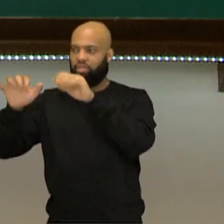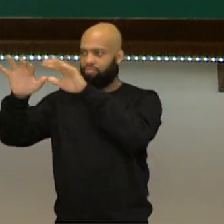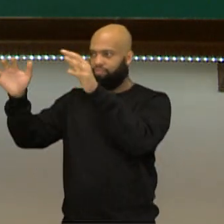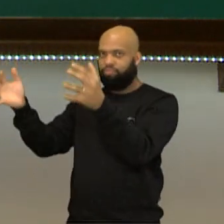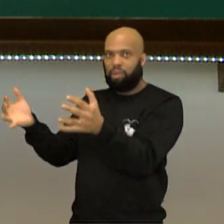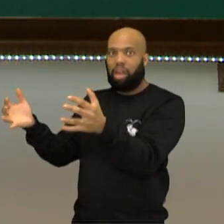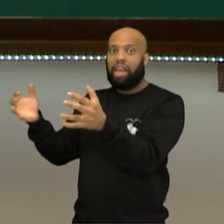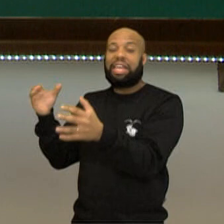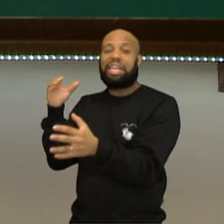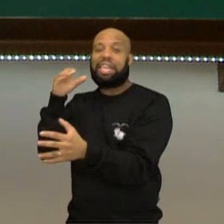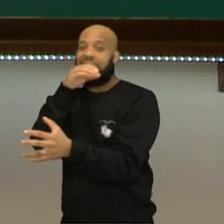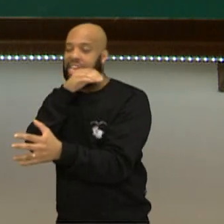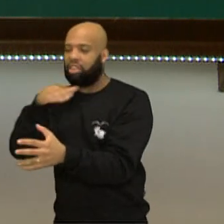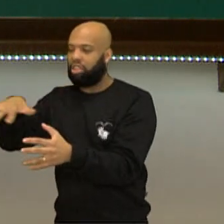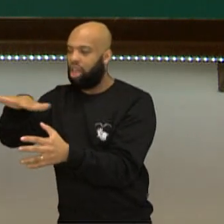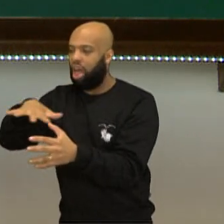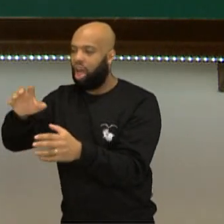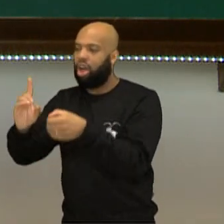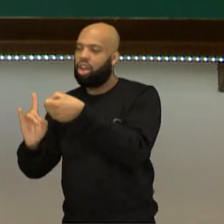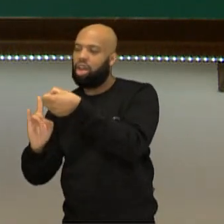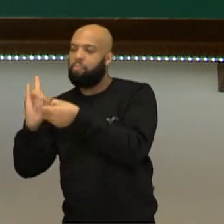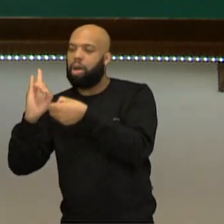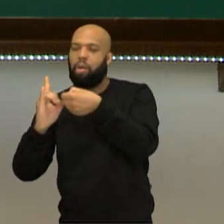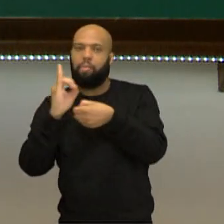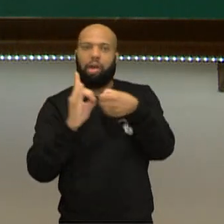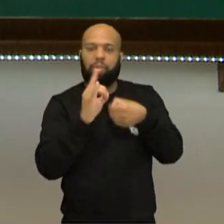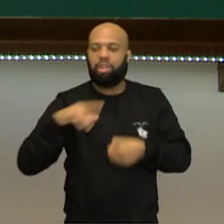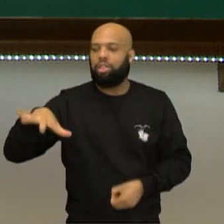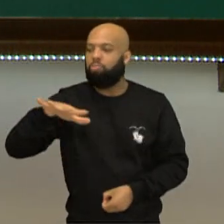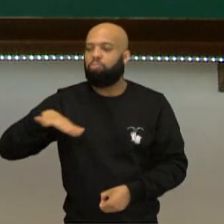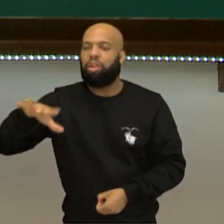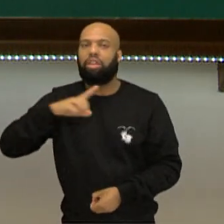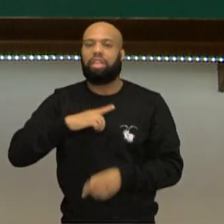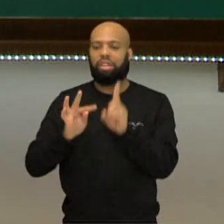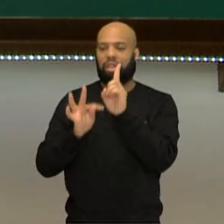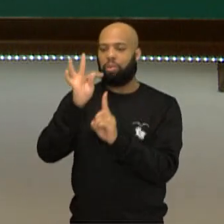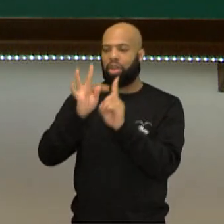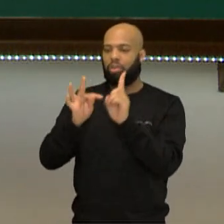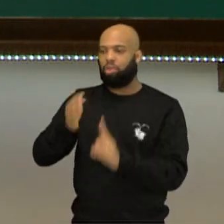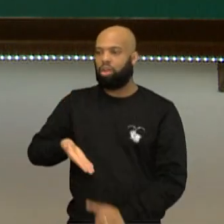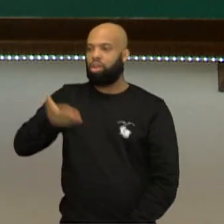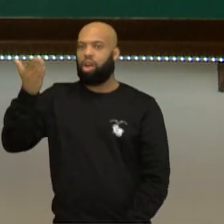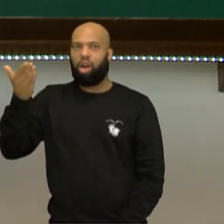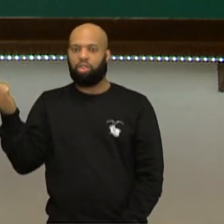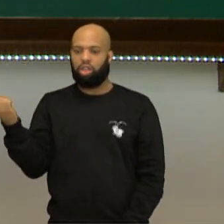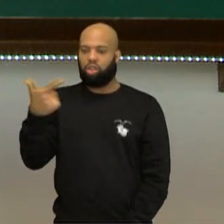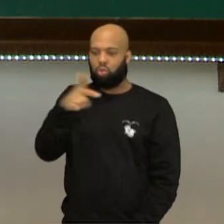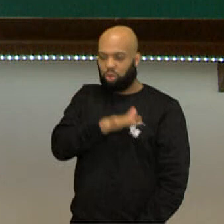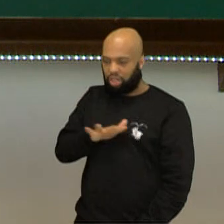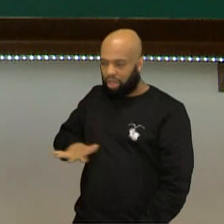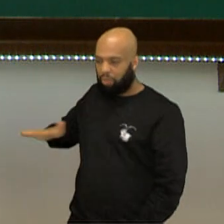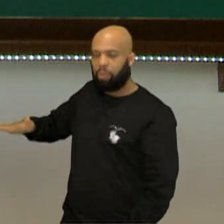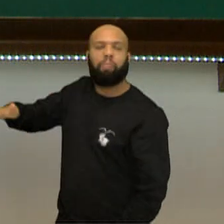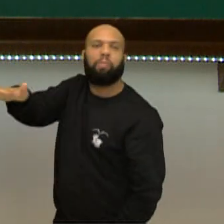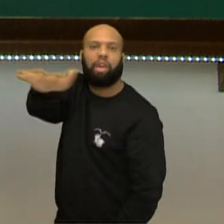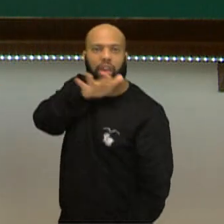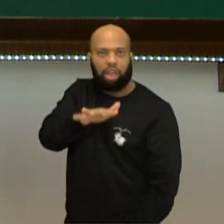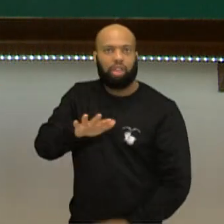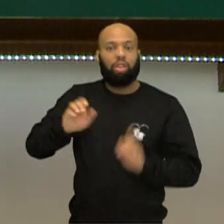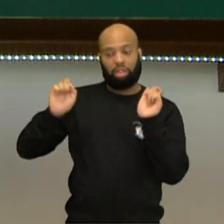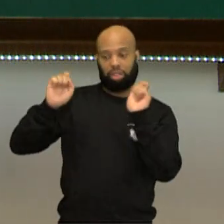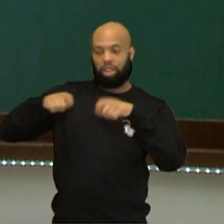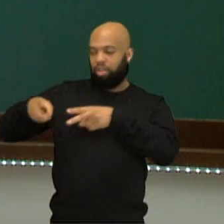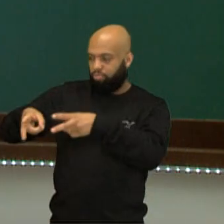são áreas, geralmente urbanas, que apresentam temperaturas mais elevadas do que o seu entorno. E isso fica possível de